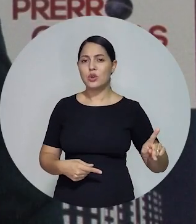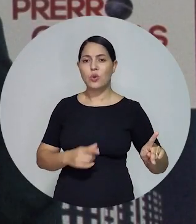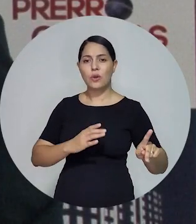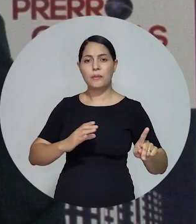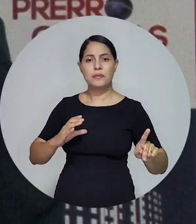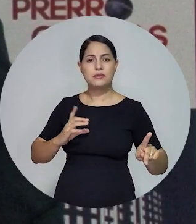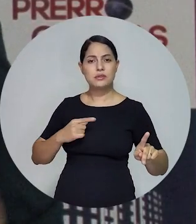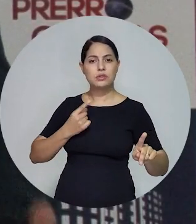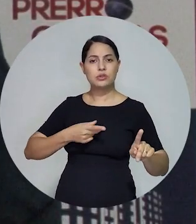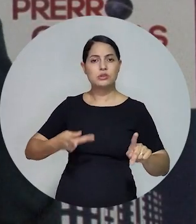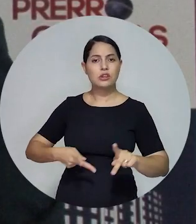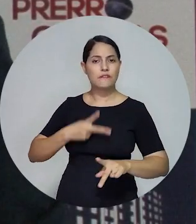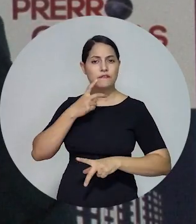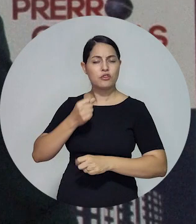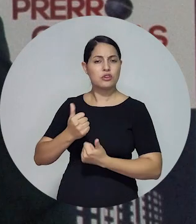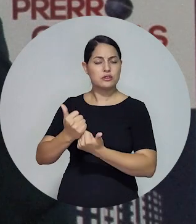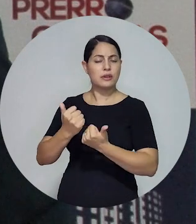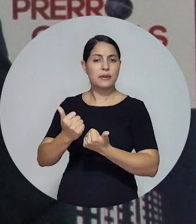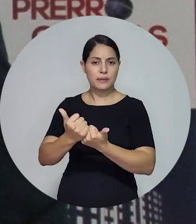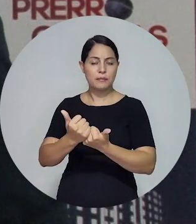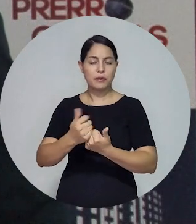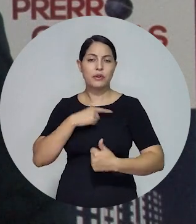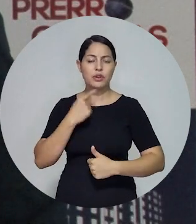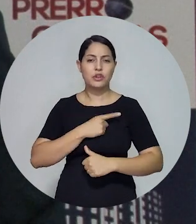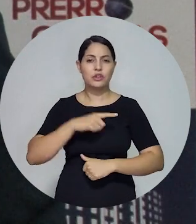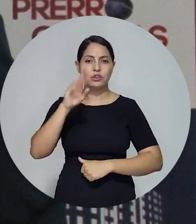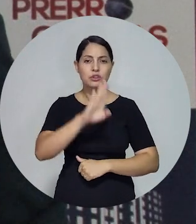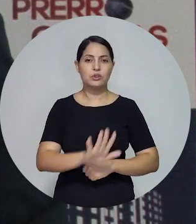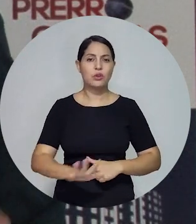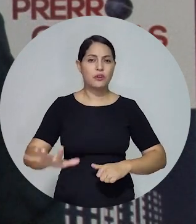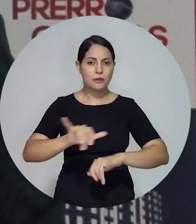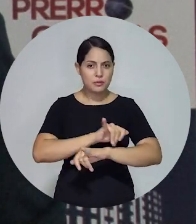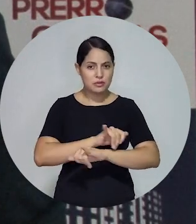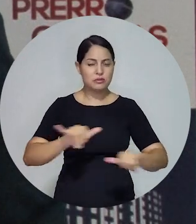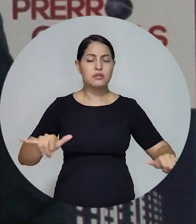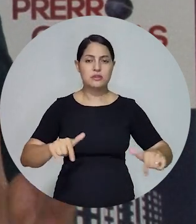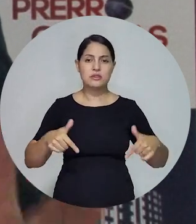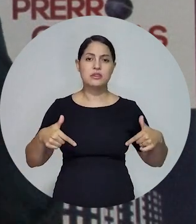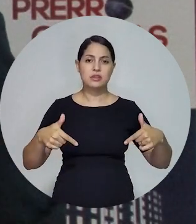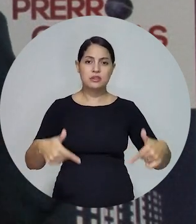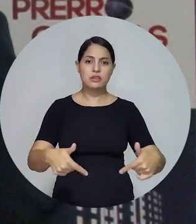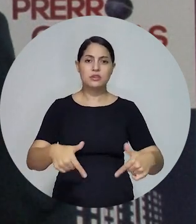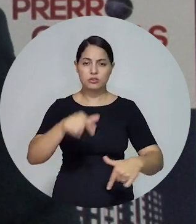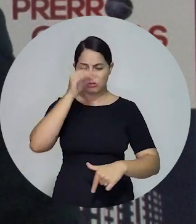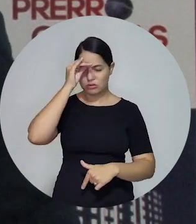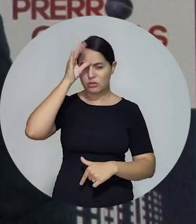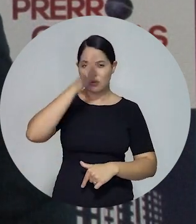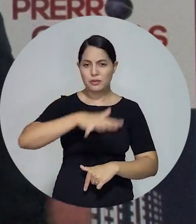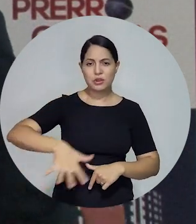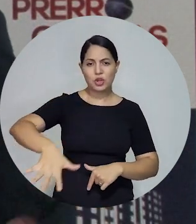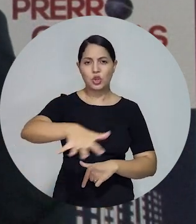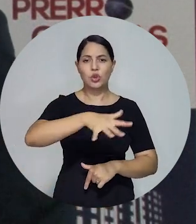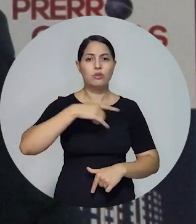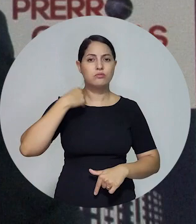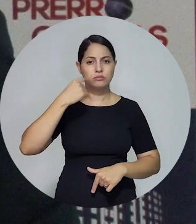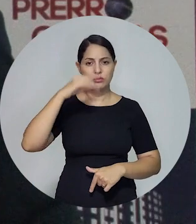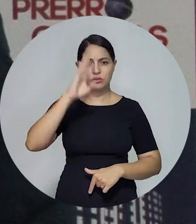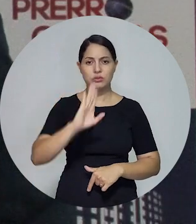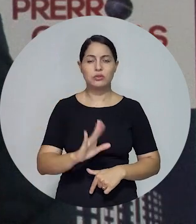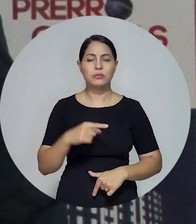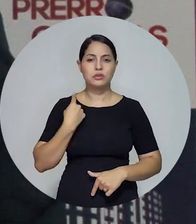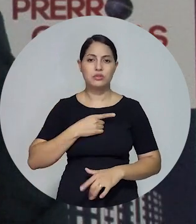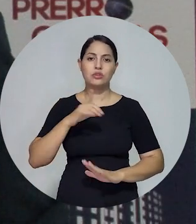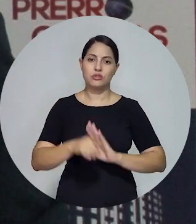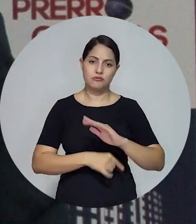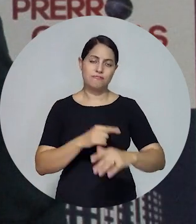de dar força à Comissão Nacional de Prerrogativas e lançando em âmbito nacional essa caravana que dará conhecimento a